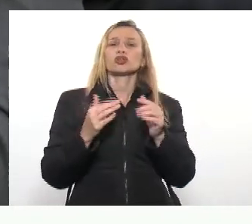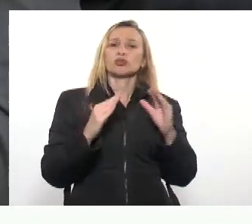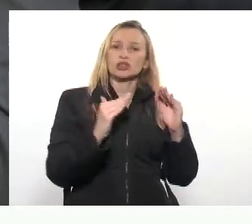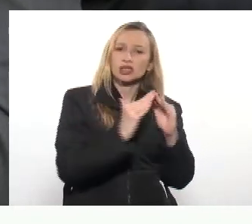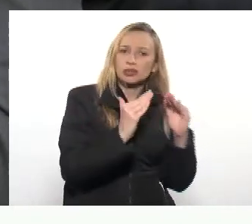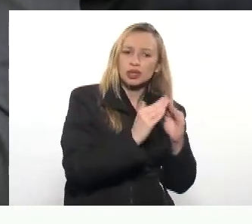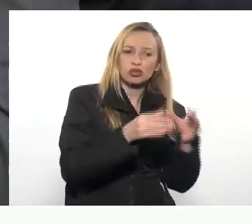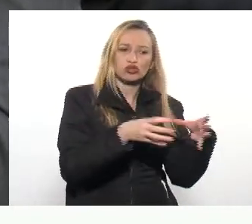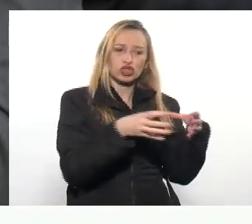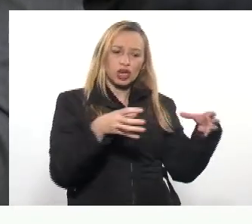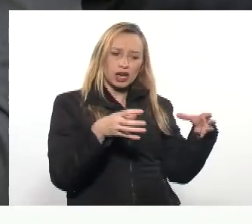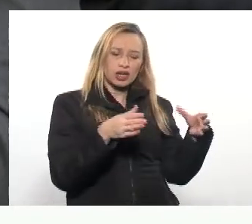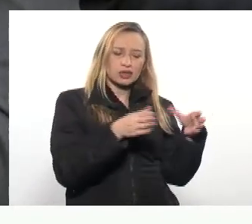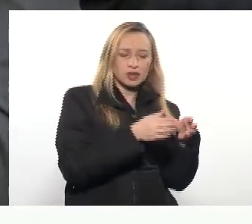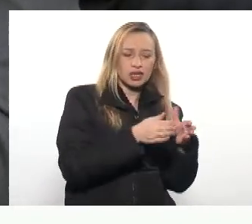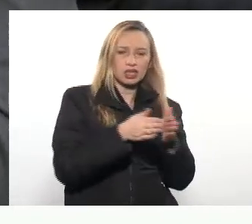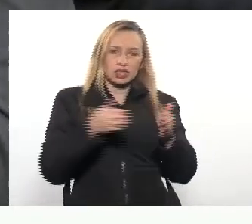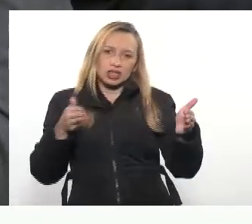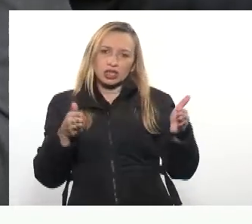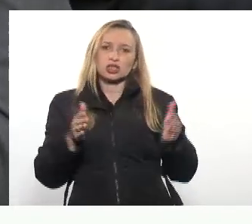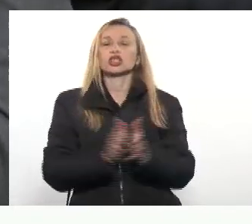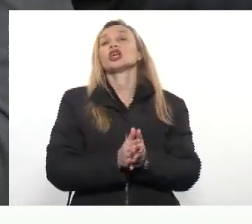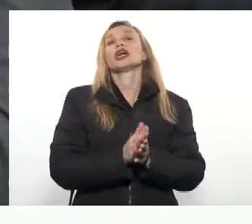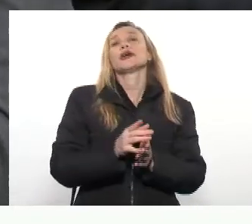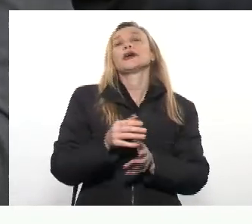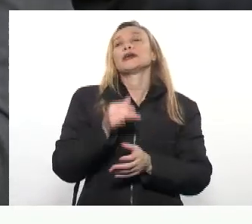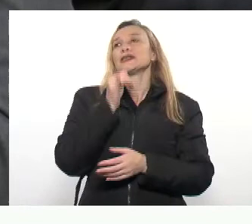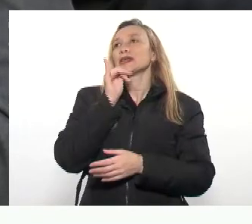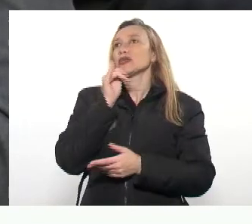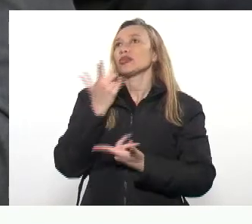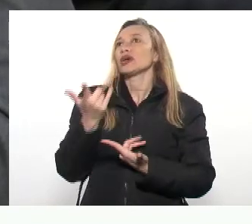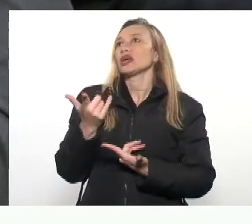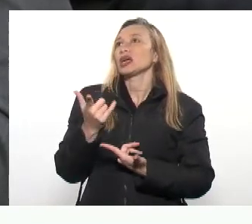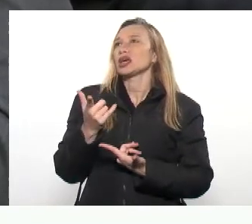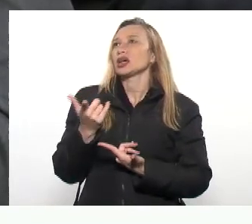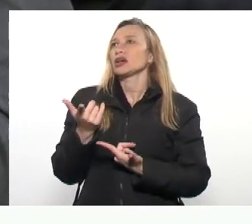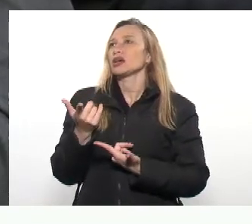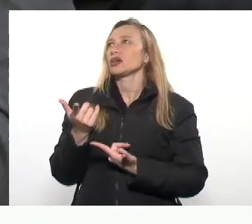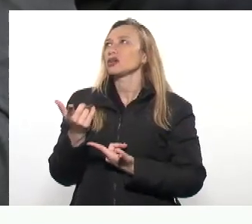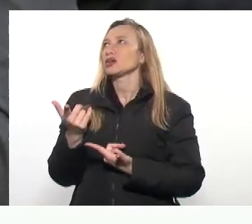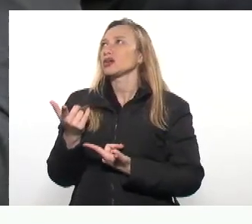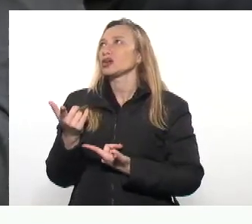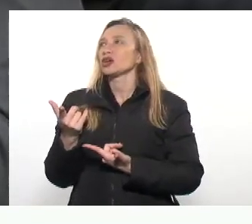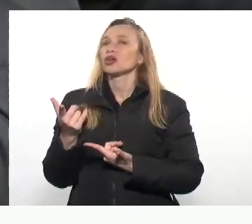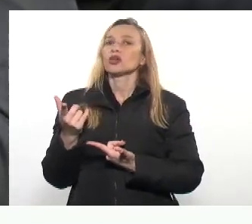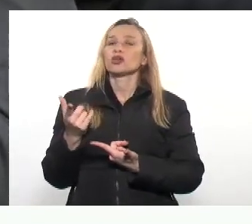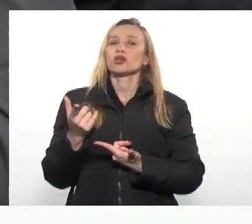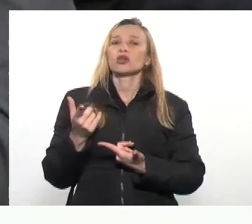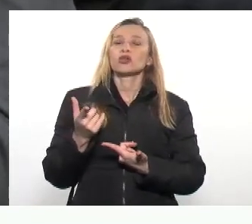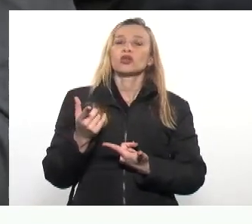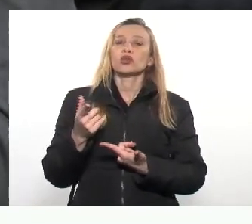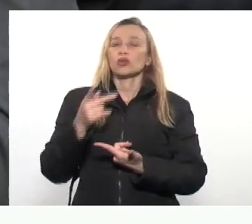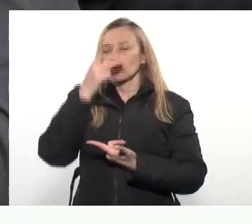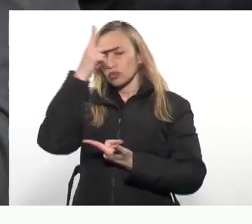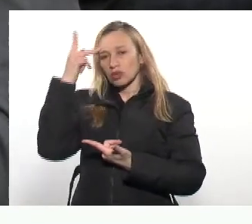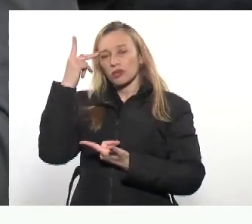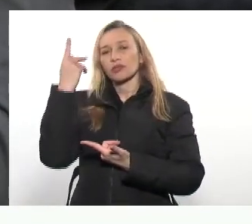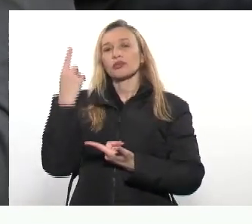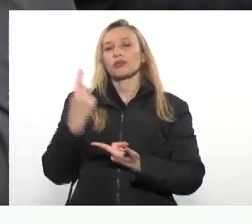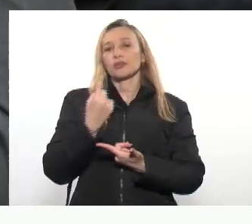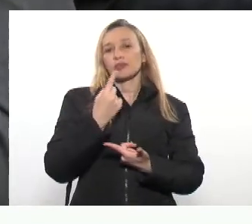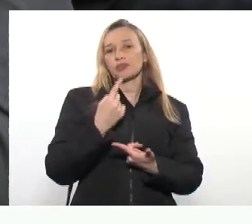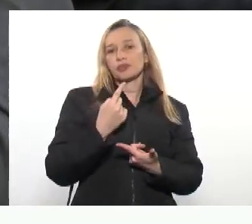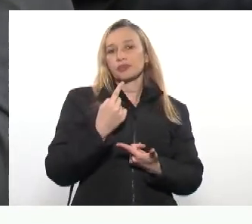metragem, a ser, por exemplo, um cliente de energia elétrica monofásico.